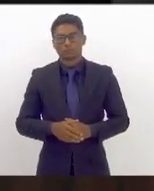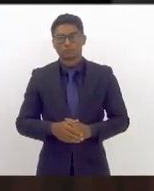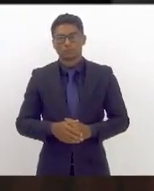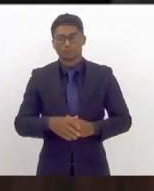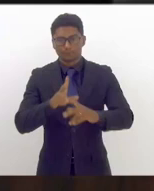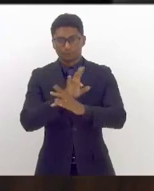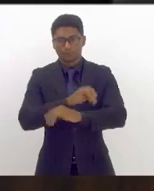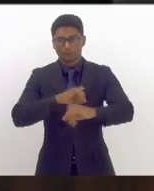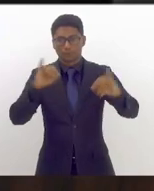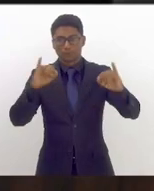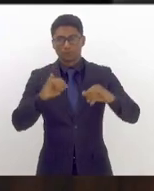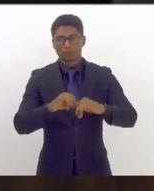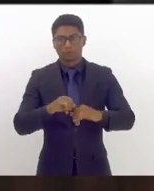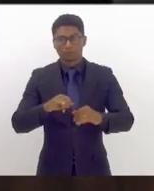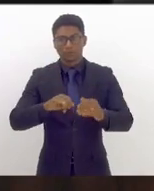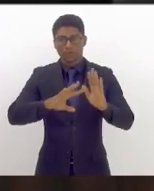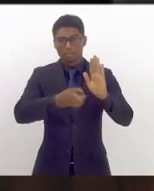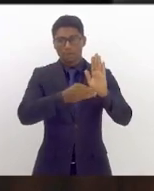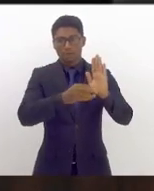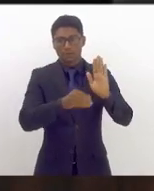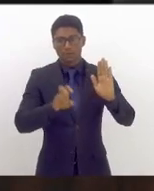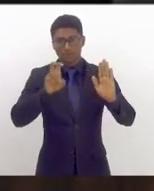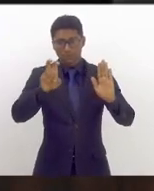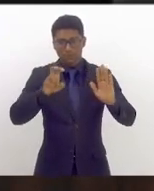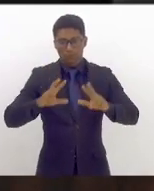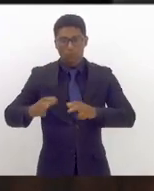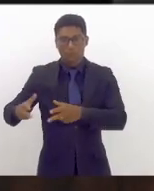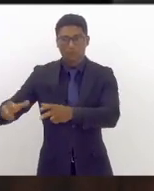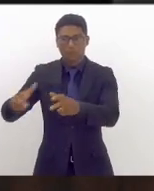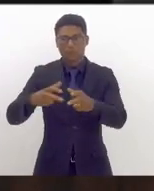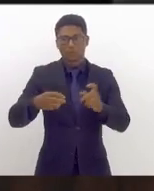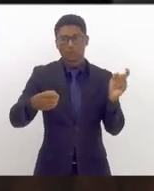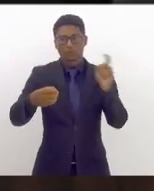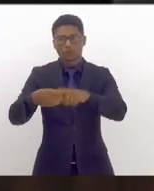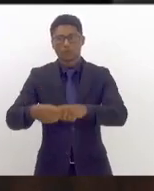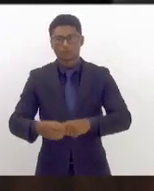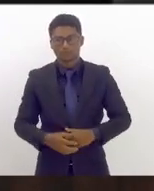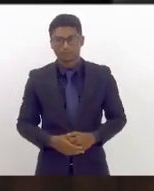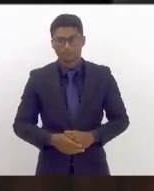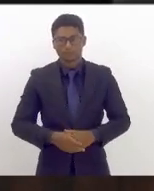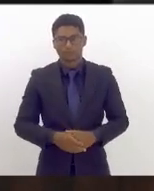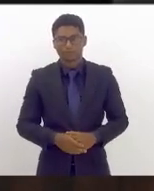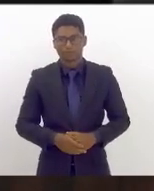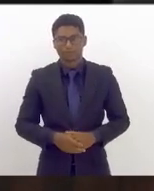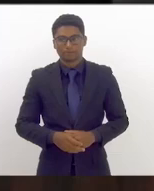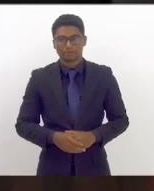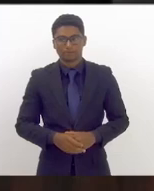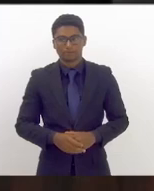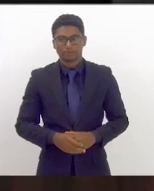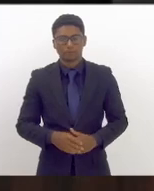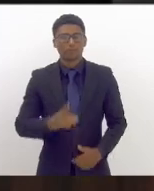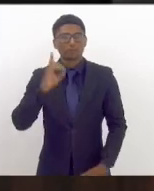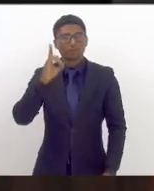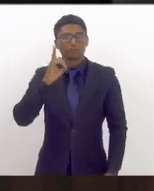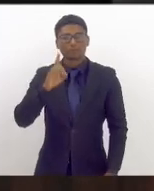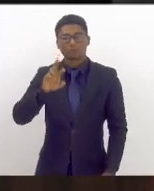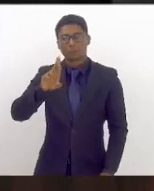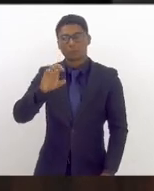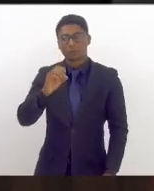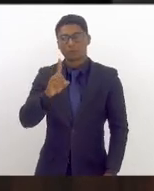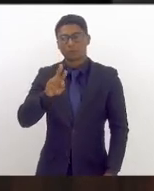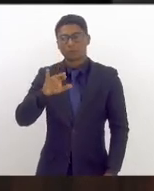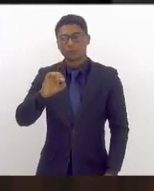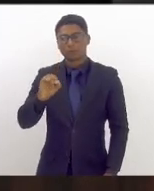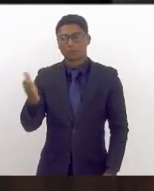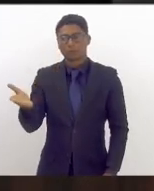anuncia que recebeu cinco emendas e retorna às comissões Deputado Rodrigo Amorim questão de ordem